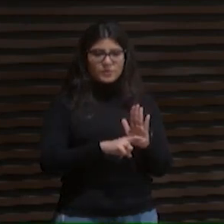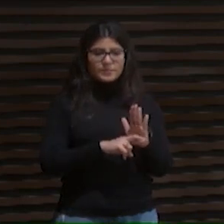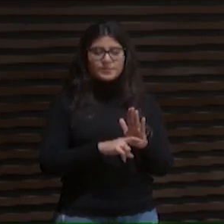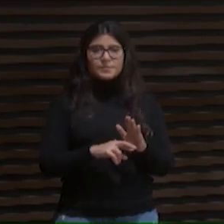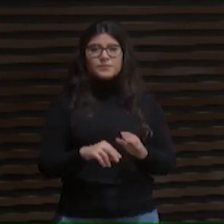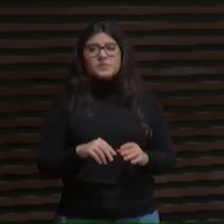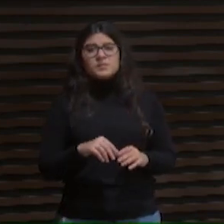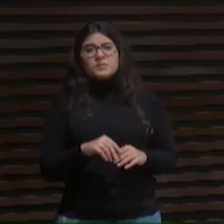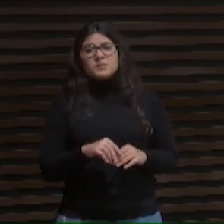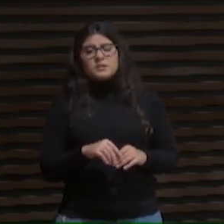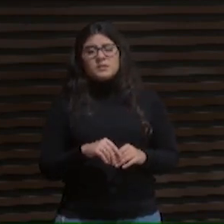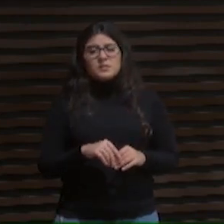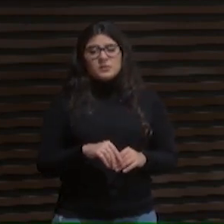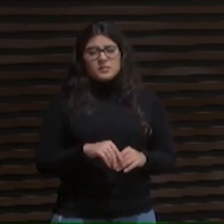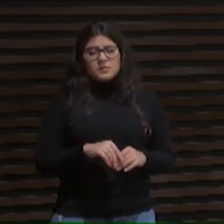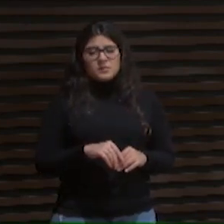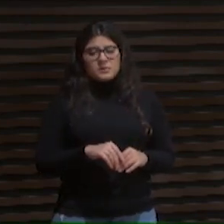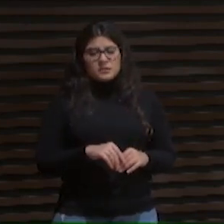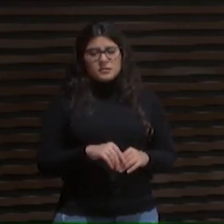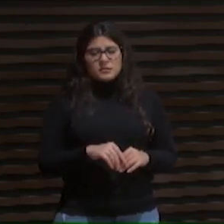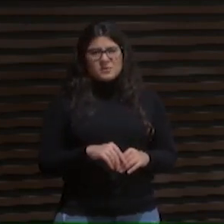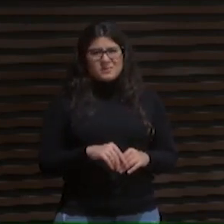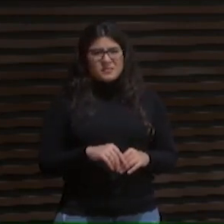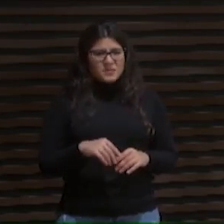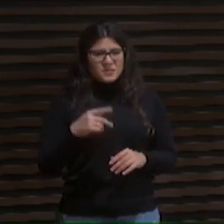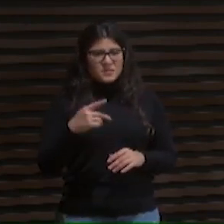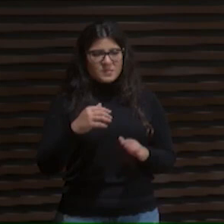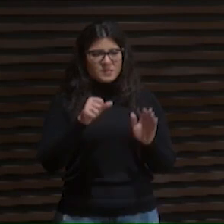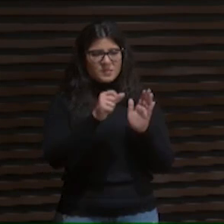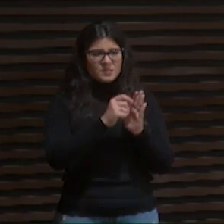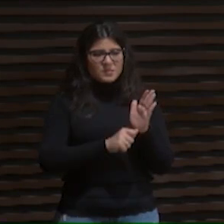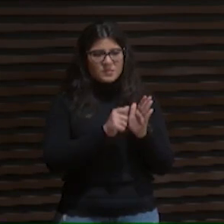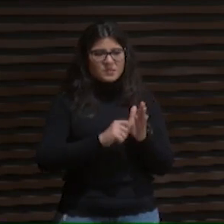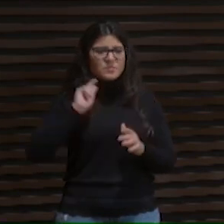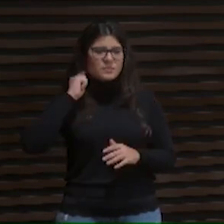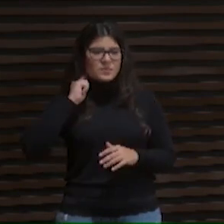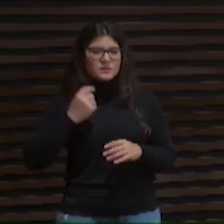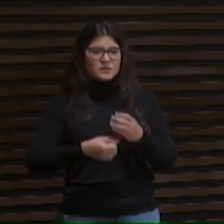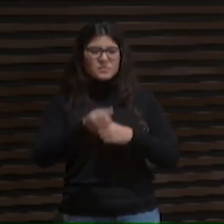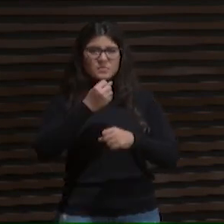de 2021 a maio de 2022, esse relatório é de 2022,